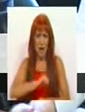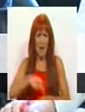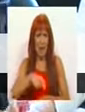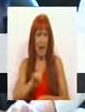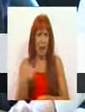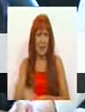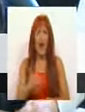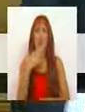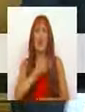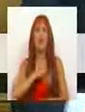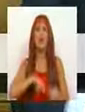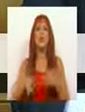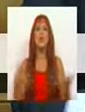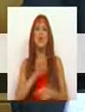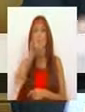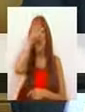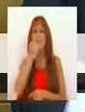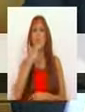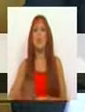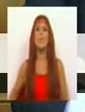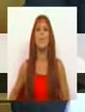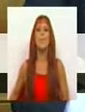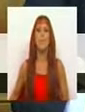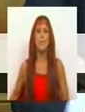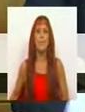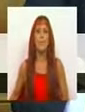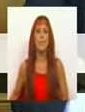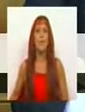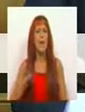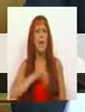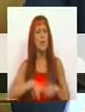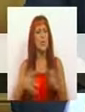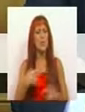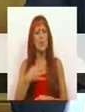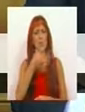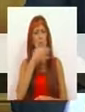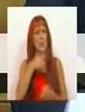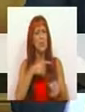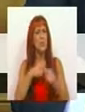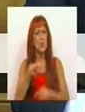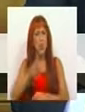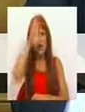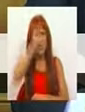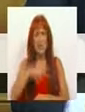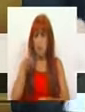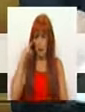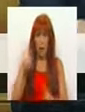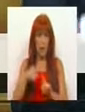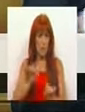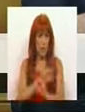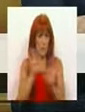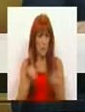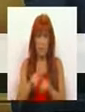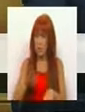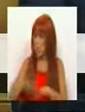Obrigado, Sr. Ministro. Obrigado, Sr. Deputado. Sr. Ministro, faz favor. Oh, Sr. Deputado, a referência ao anterior Governo é objetiva. Foi o